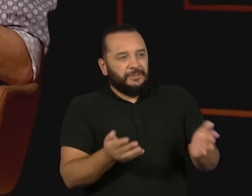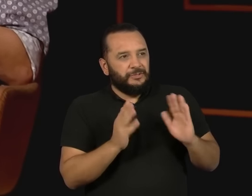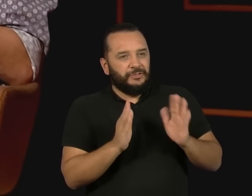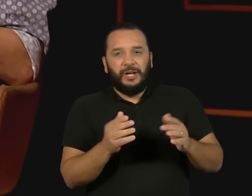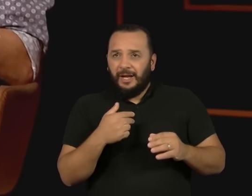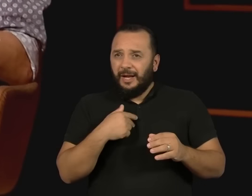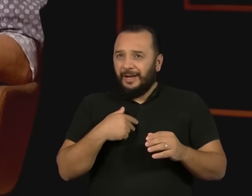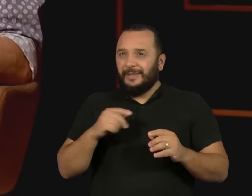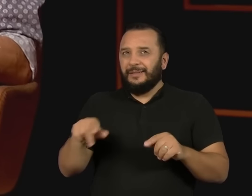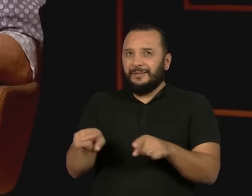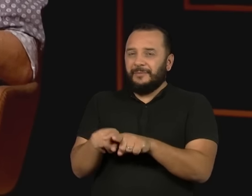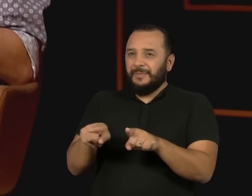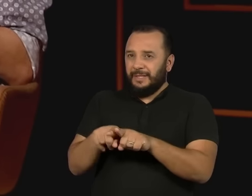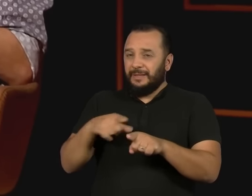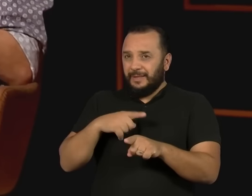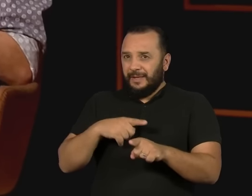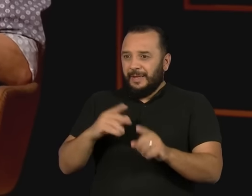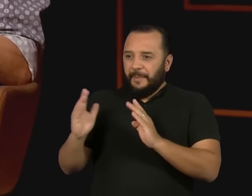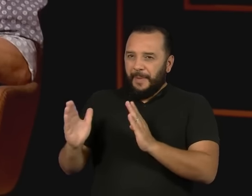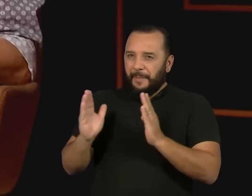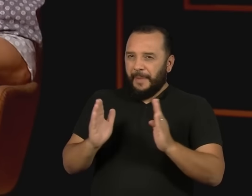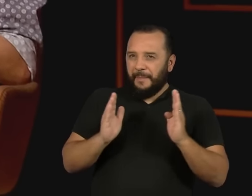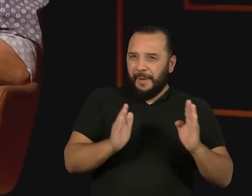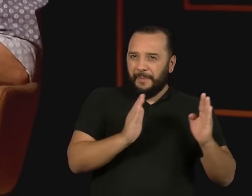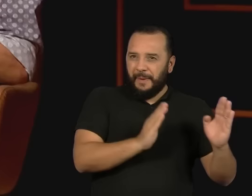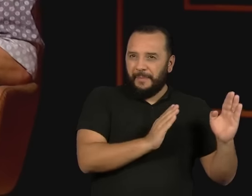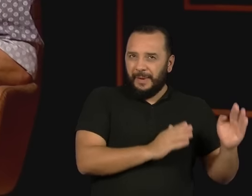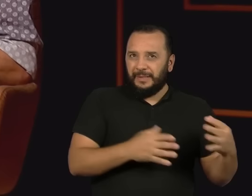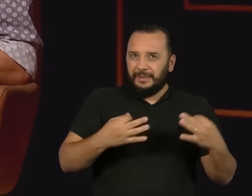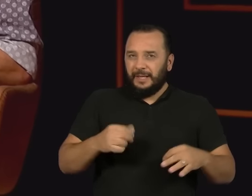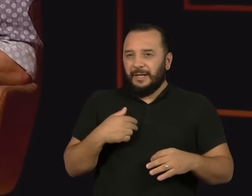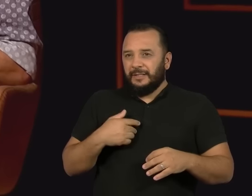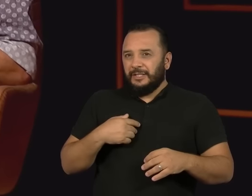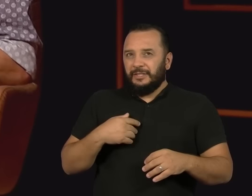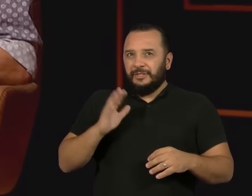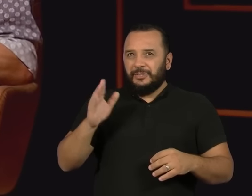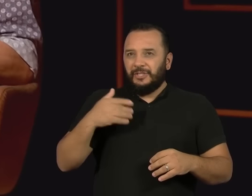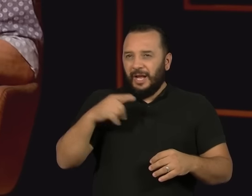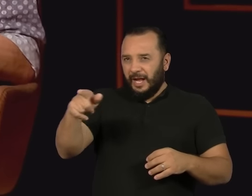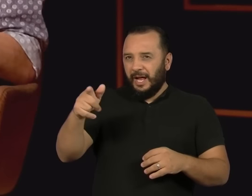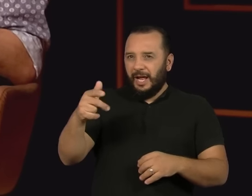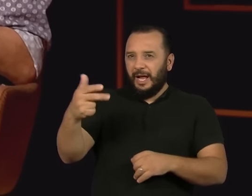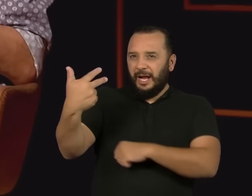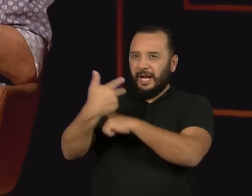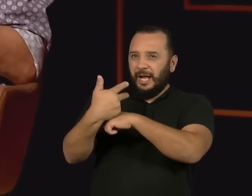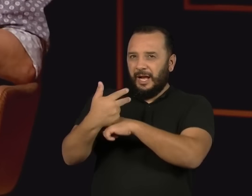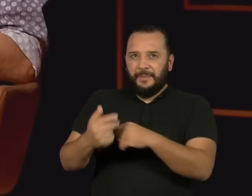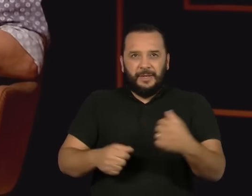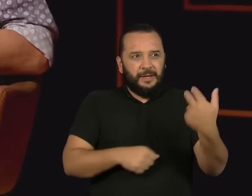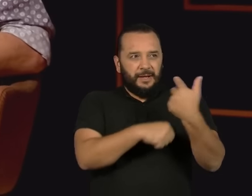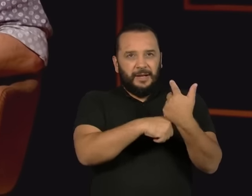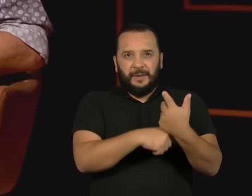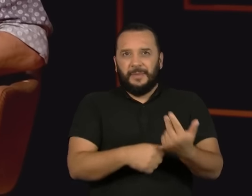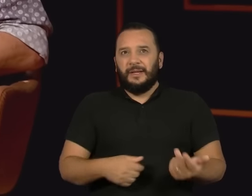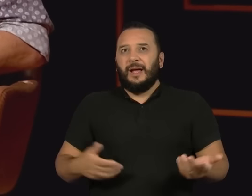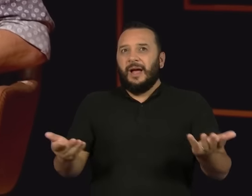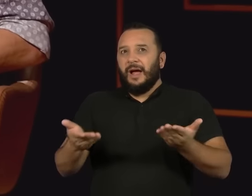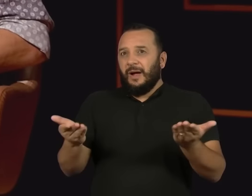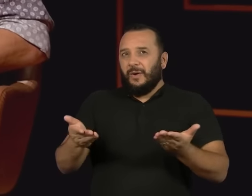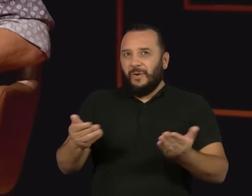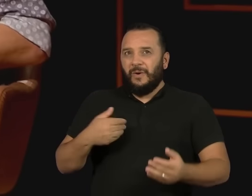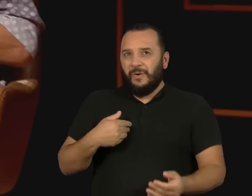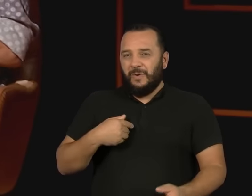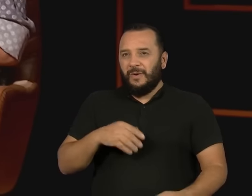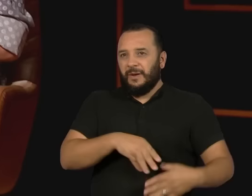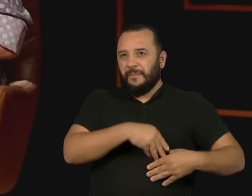de coreografia mesmo, assim. Aqui na cena, não sei o quê, e agora... E vou mandar para a câmera, não sei o quê, e aí eu volto para cá. Agora eu vou pegar o